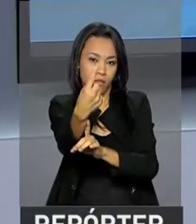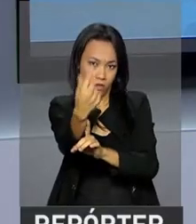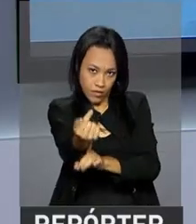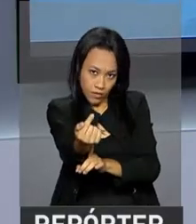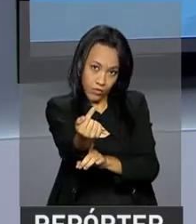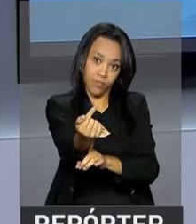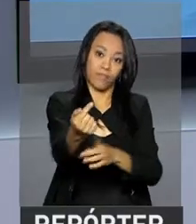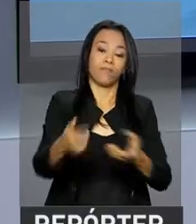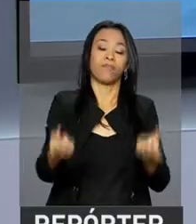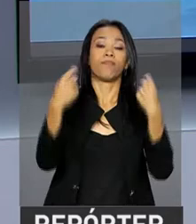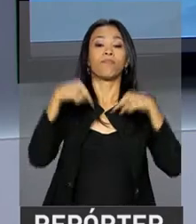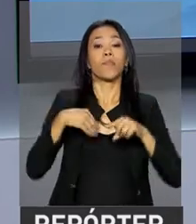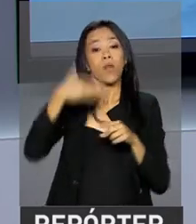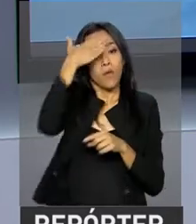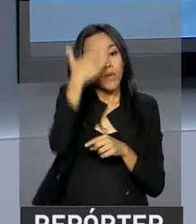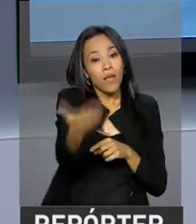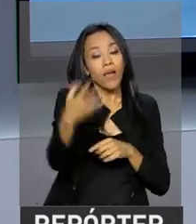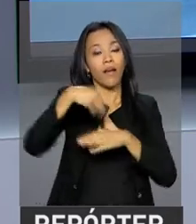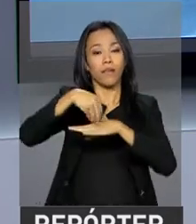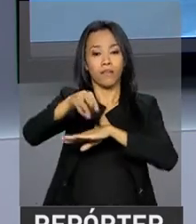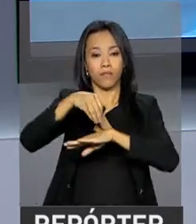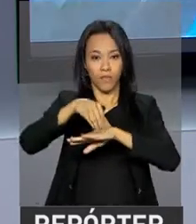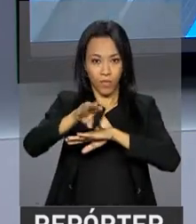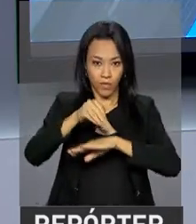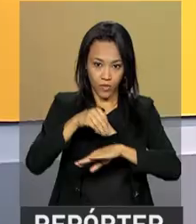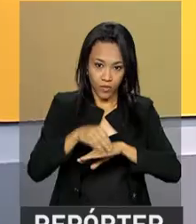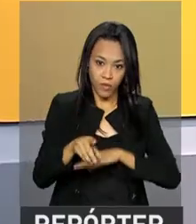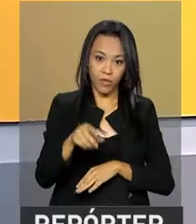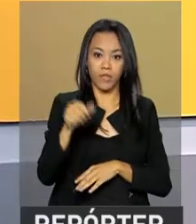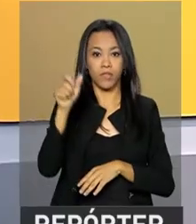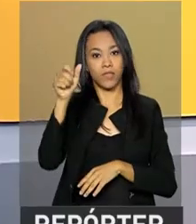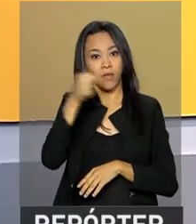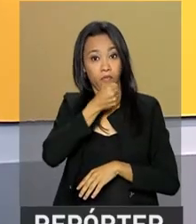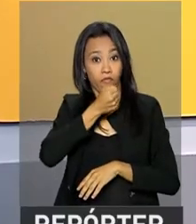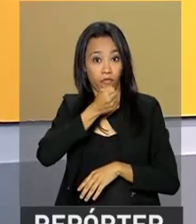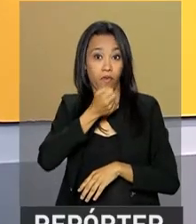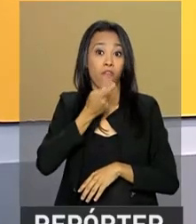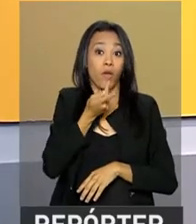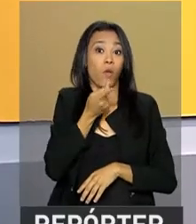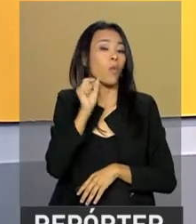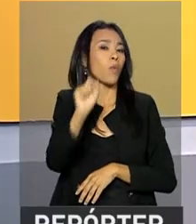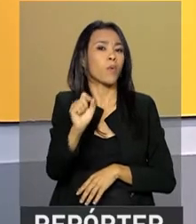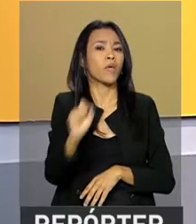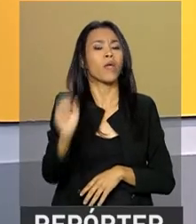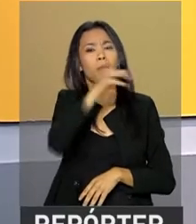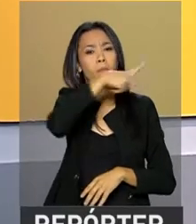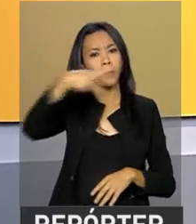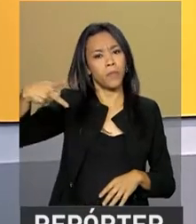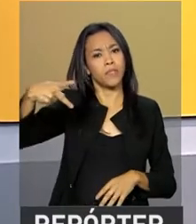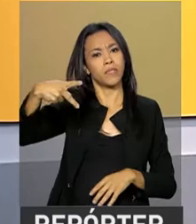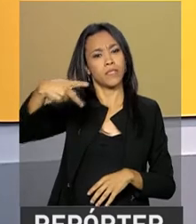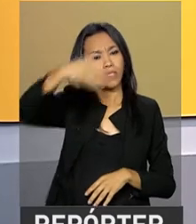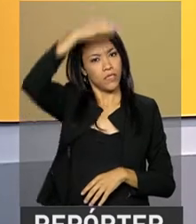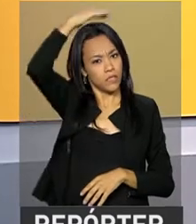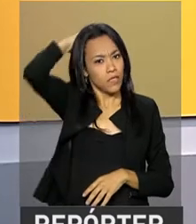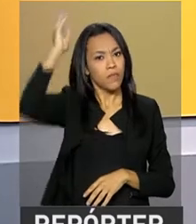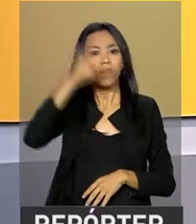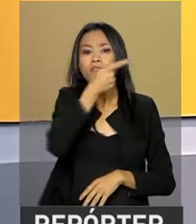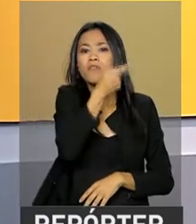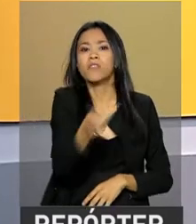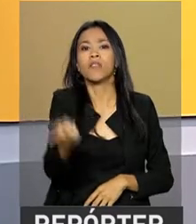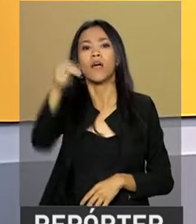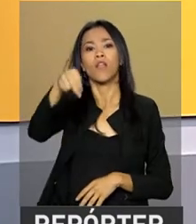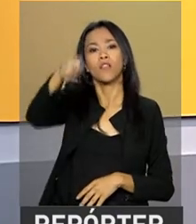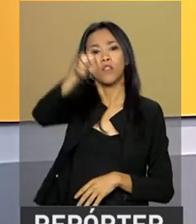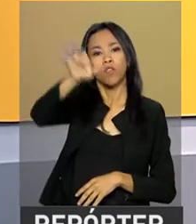obrigado pelas suas informações a gente ganha amará citou a visita do presidente michel temer no nordeste ea gente continua falando sobre esse